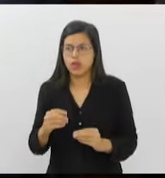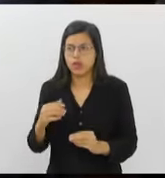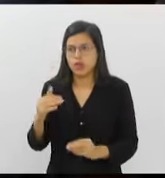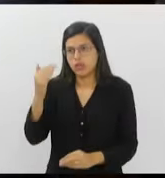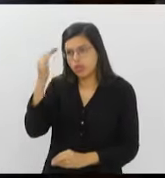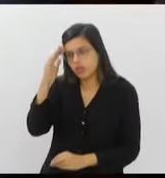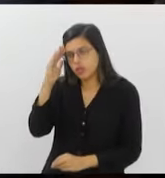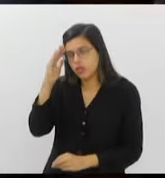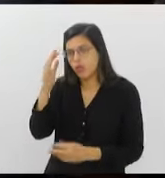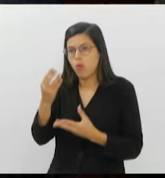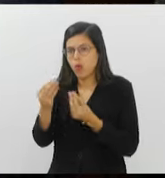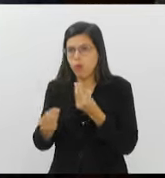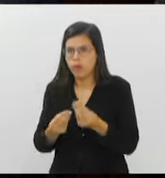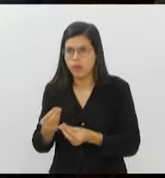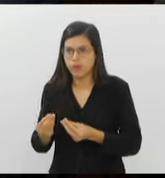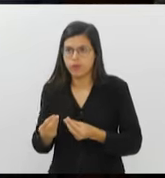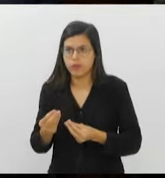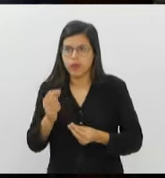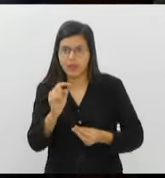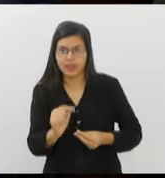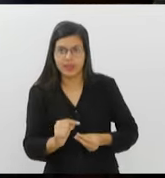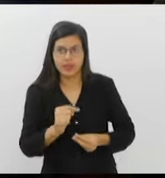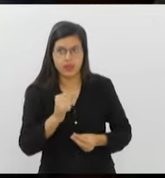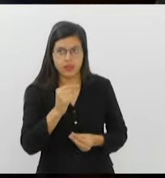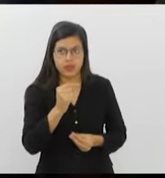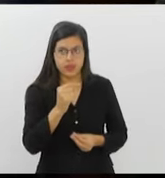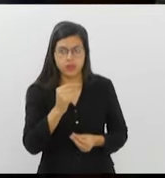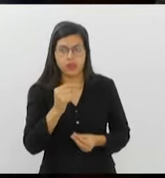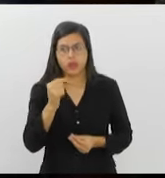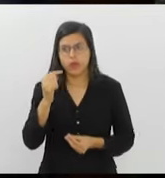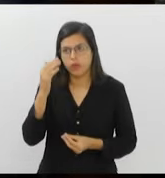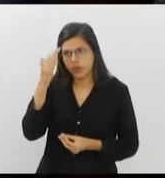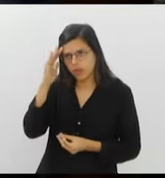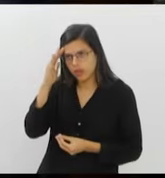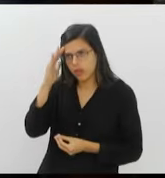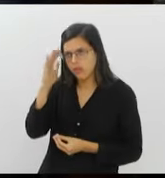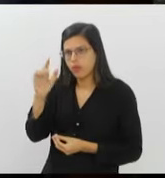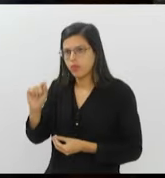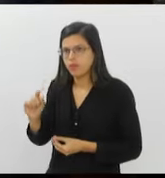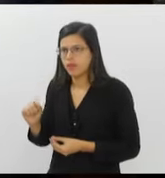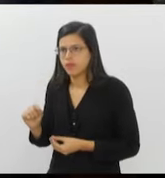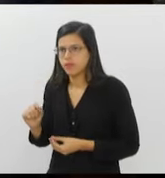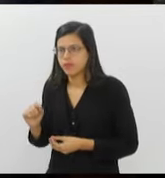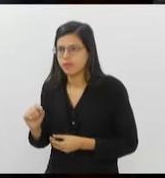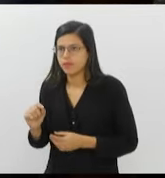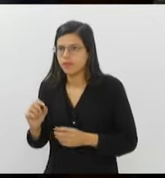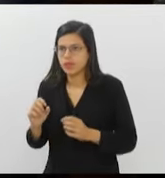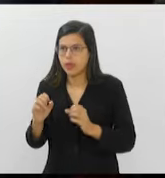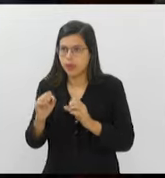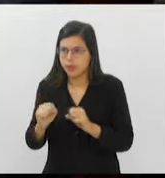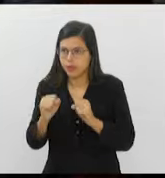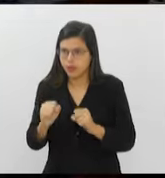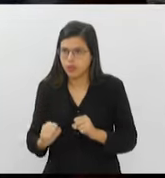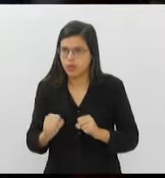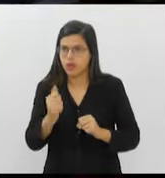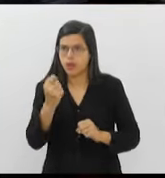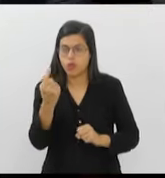entendimento. Posteriormente, o entendimento é que poderia haver uma